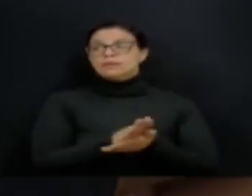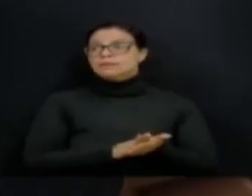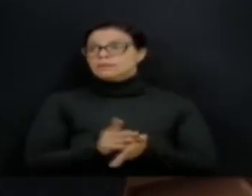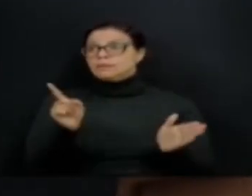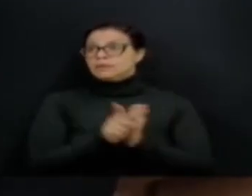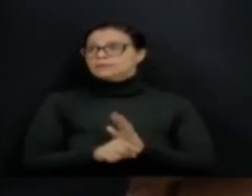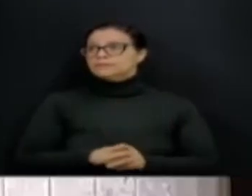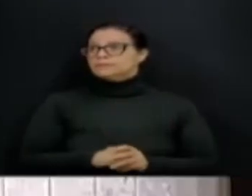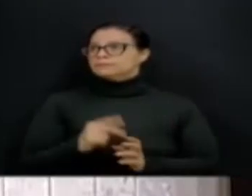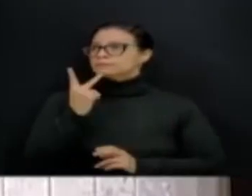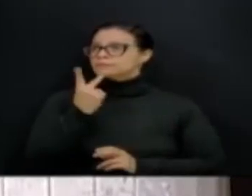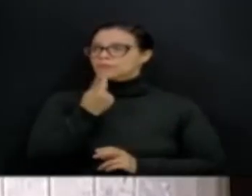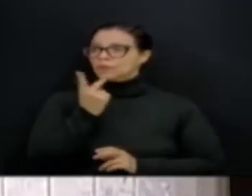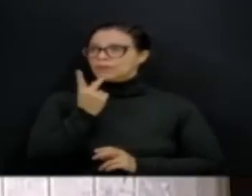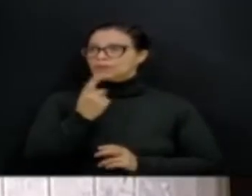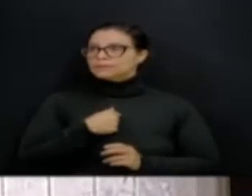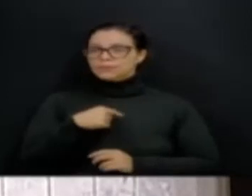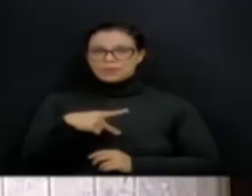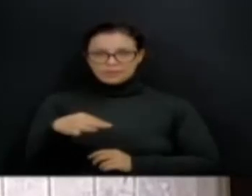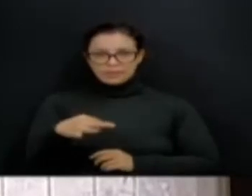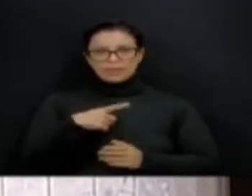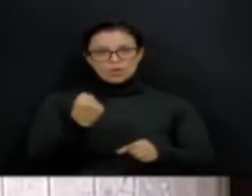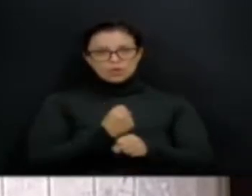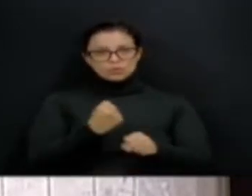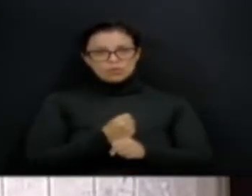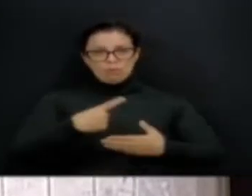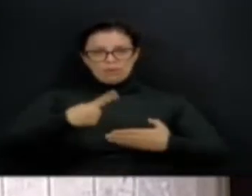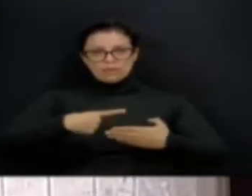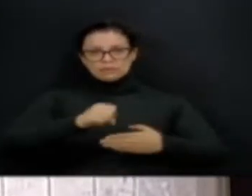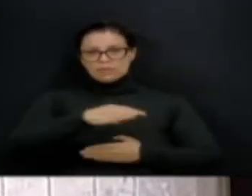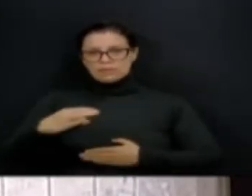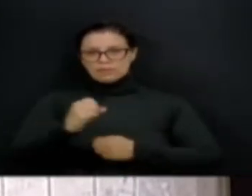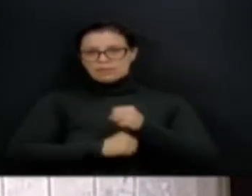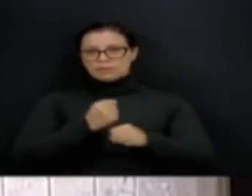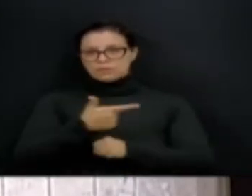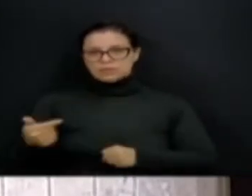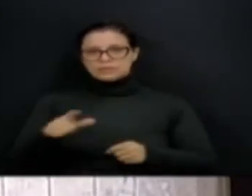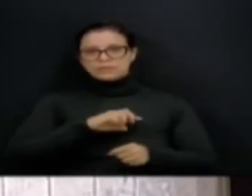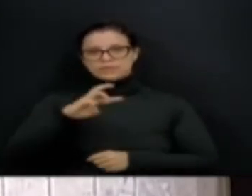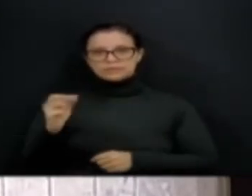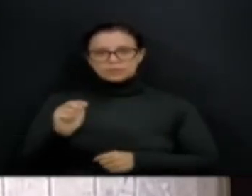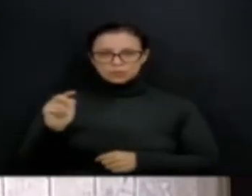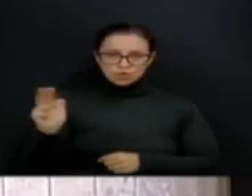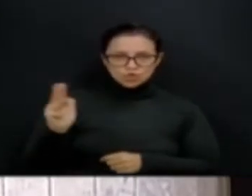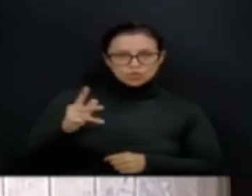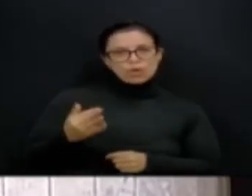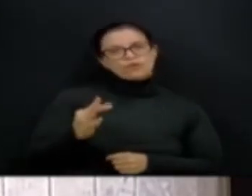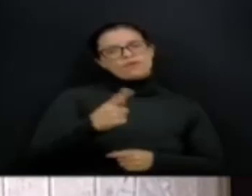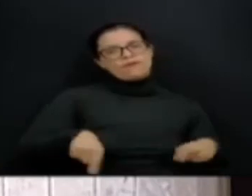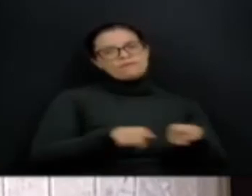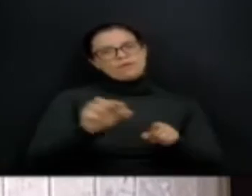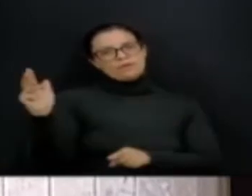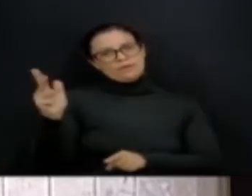Essa é uma pergunta. Deputado Homero, o PT construiu o pedágio de Santa Catarina em 2007 pelo ex-presidente e futuro presidente da República,